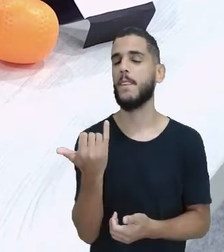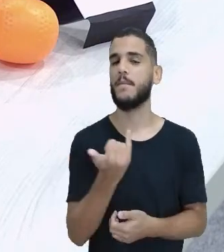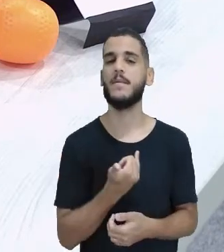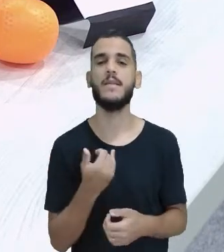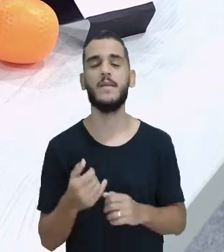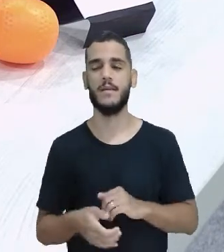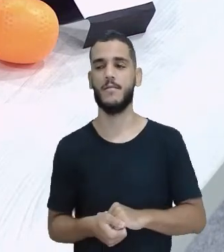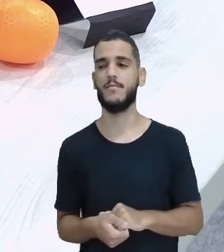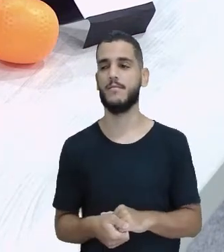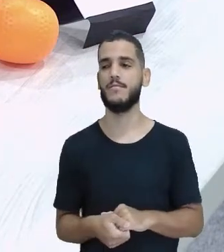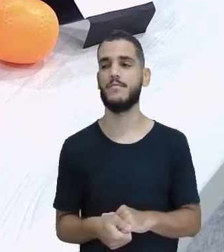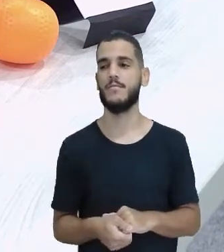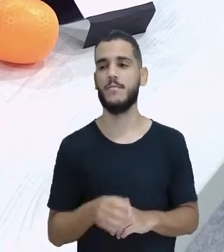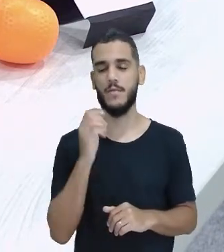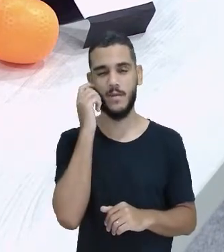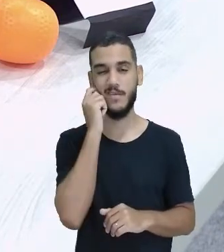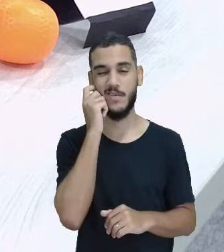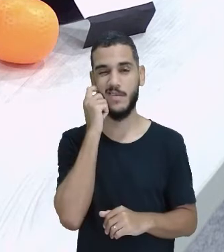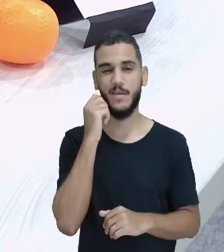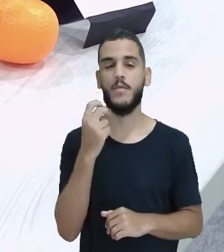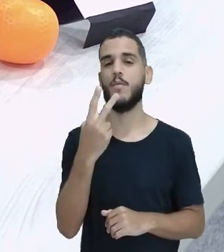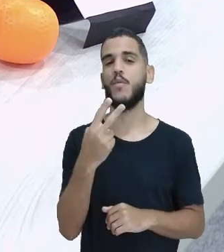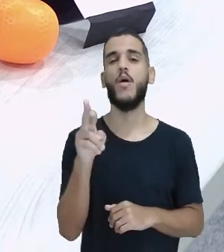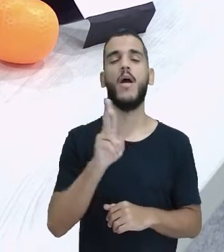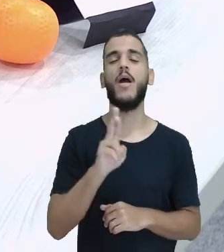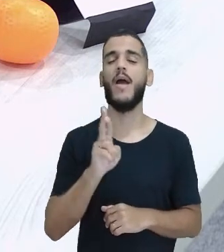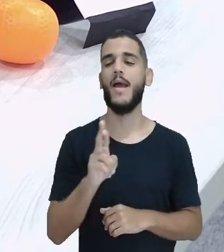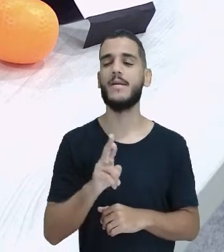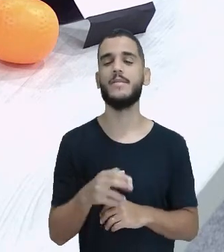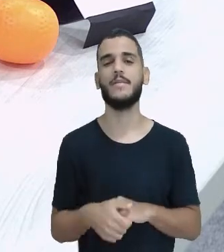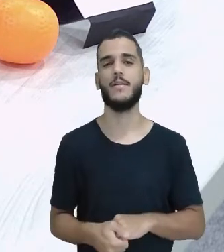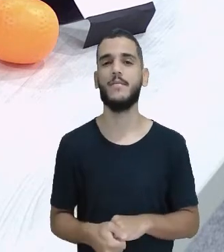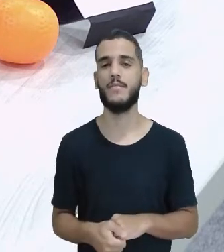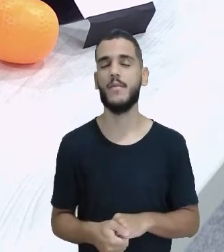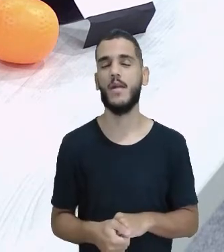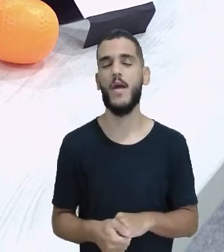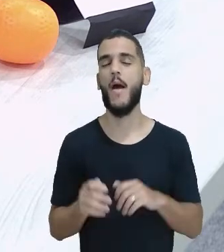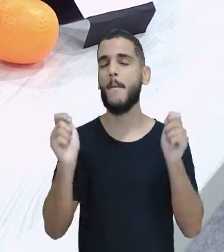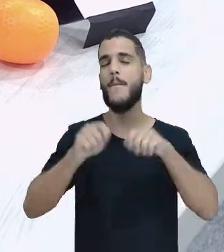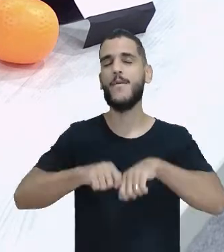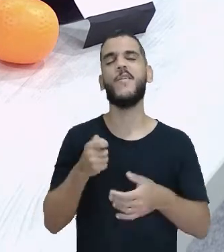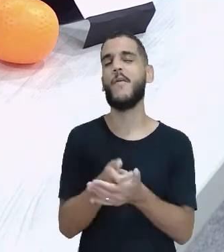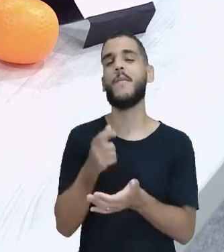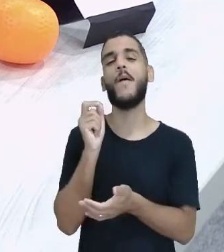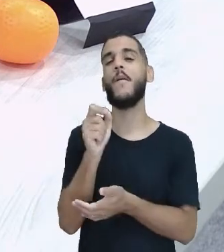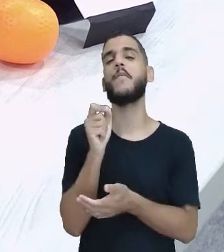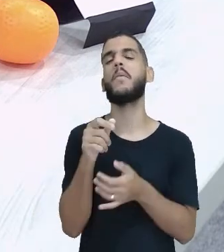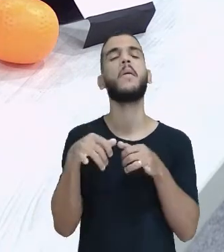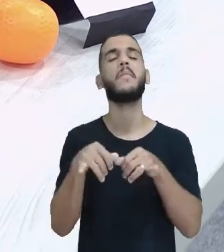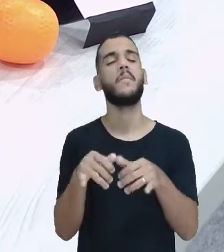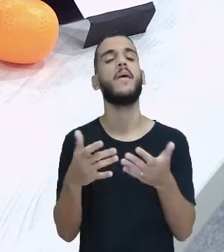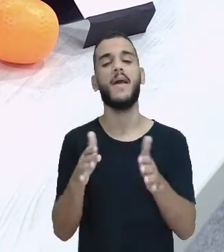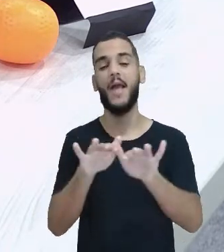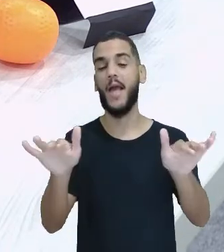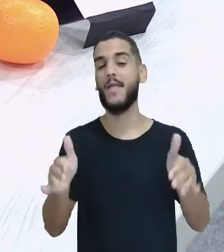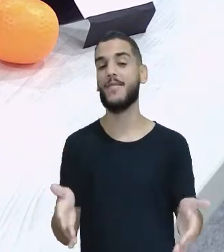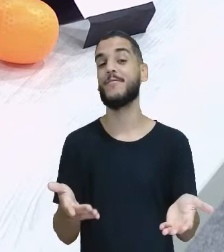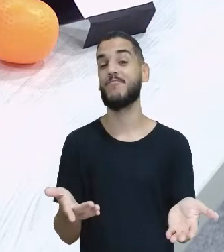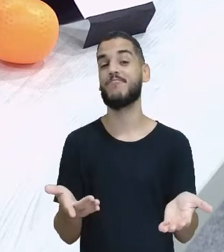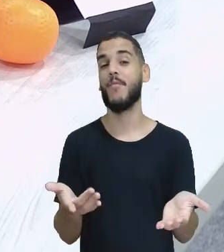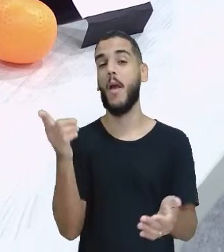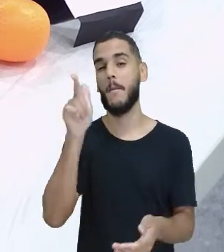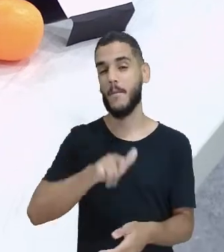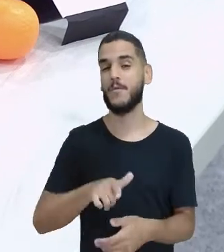aí, com R$ 2,00, com essa cédula de R$ 2,00, o que é possível levar desse supermercado? Tem alguma coisa que eu